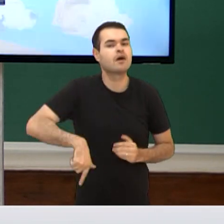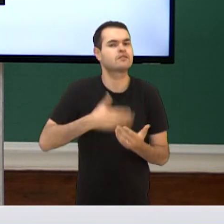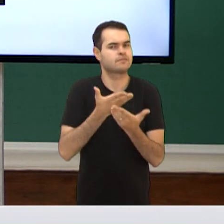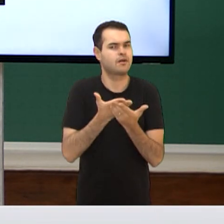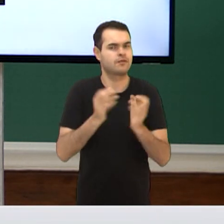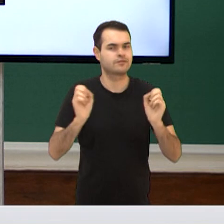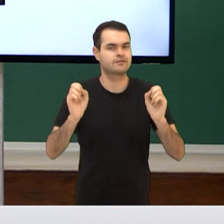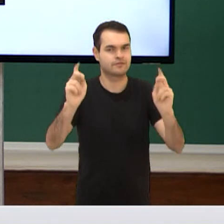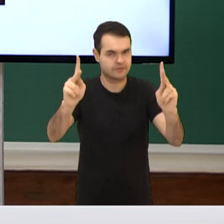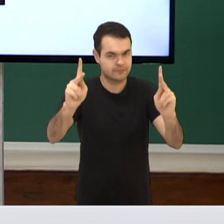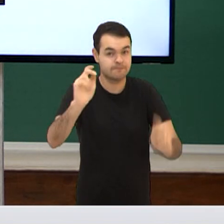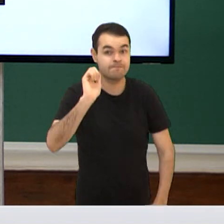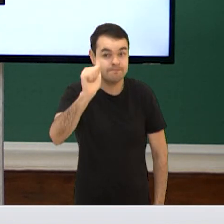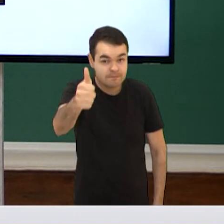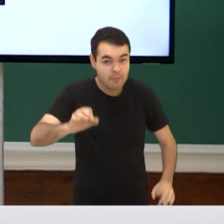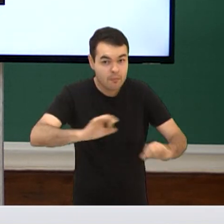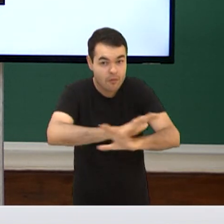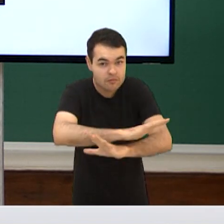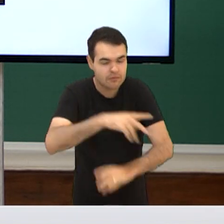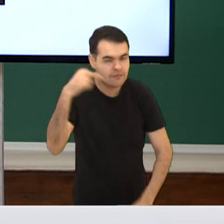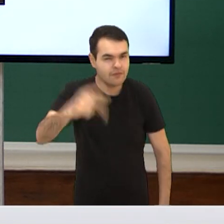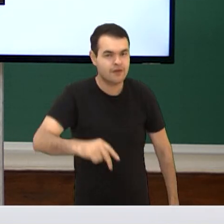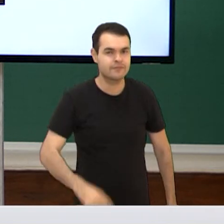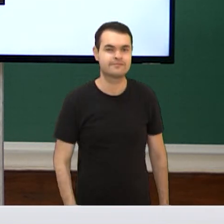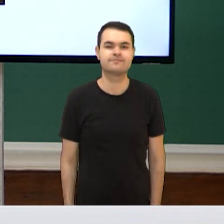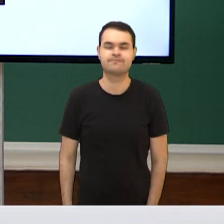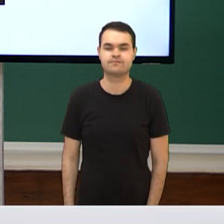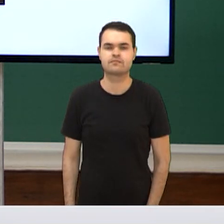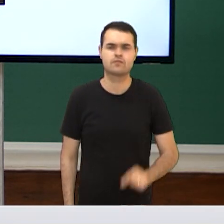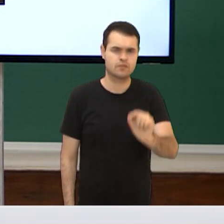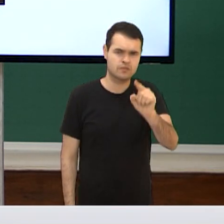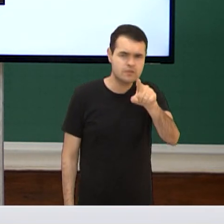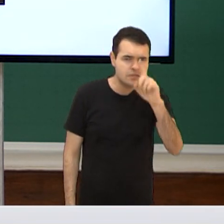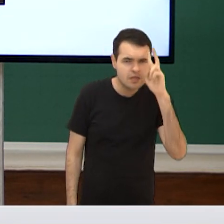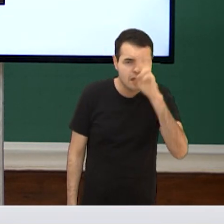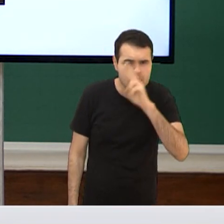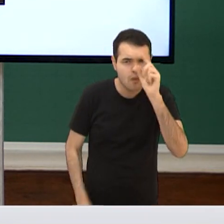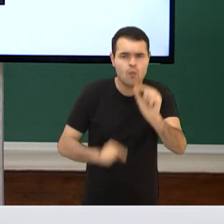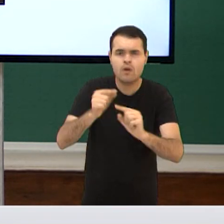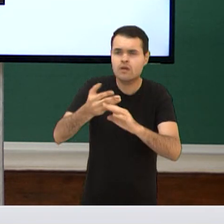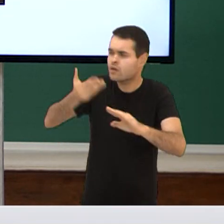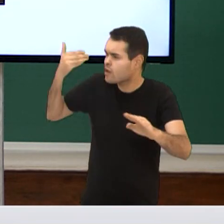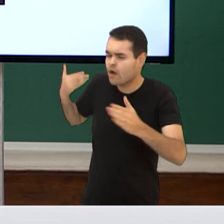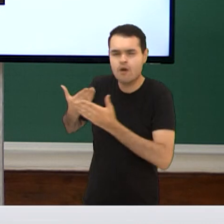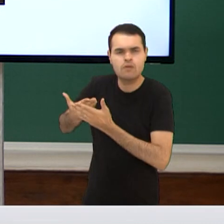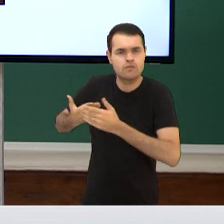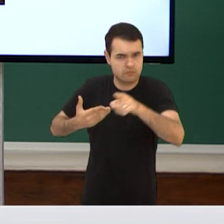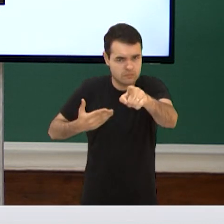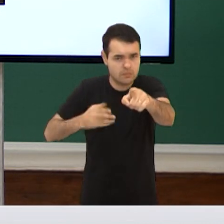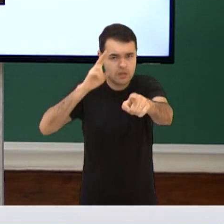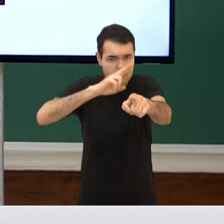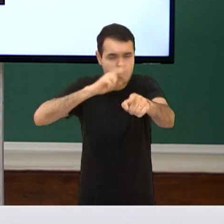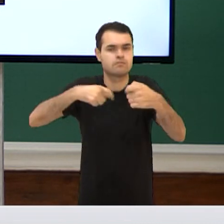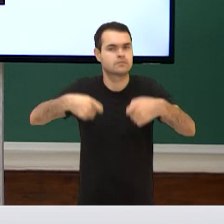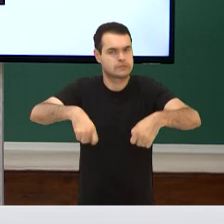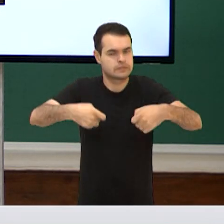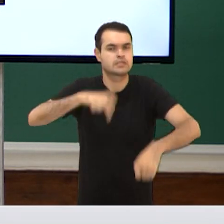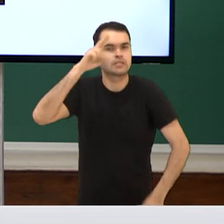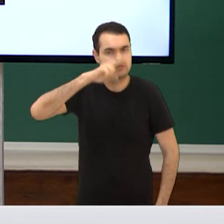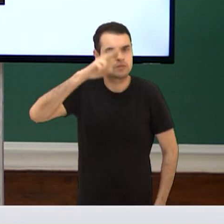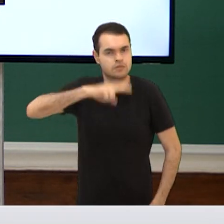ok? Está pronto? Vamos então? Você lembra o que nós trabalhamos na última aula? É sempre bom relembrar, né? A gente